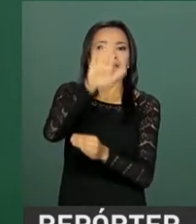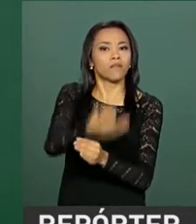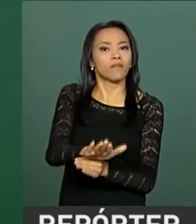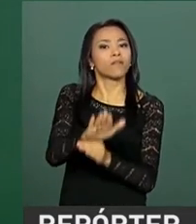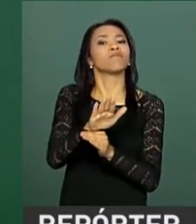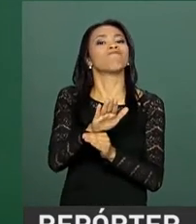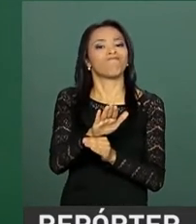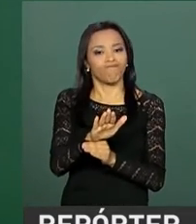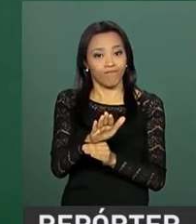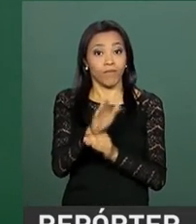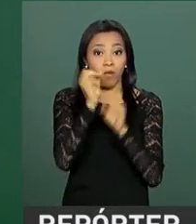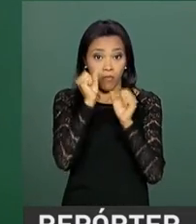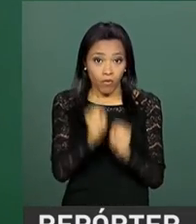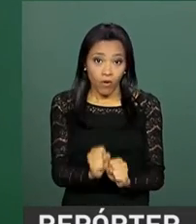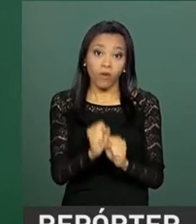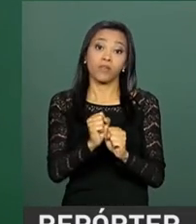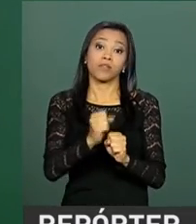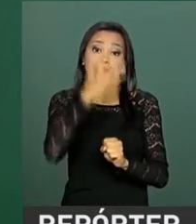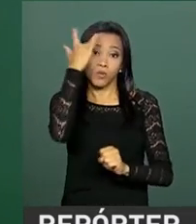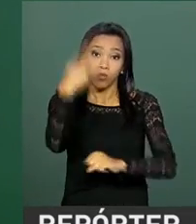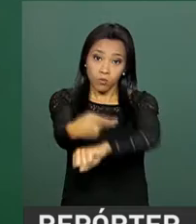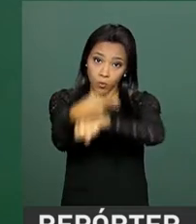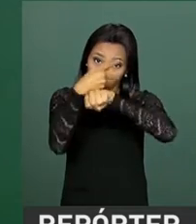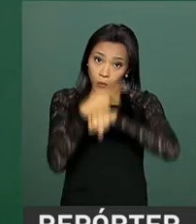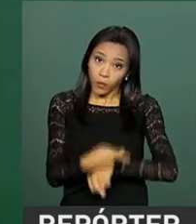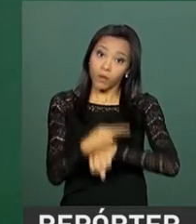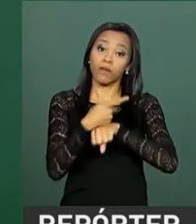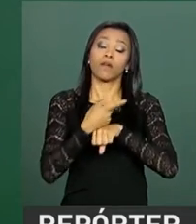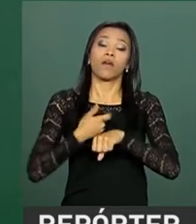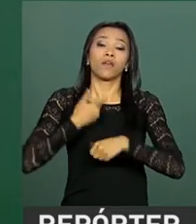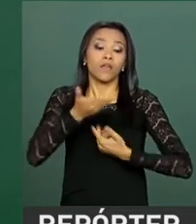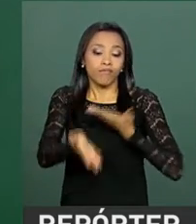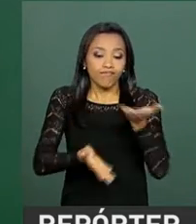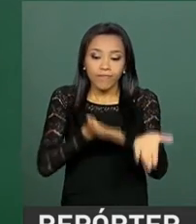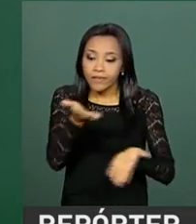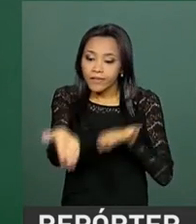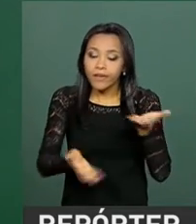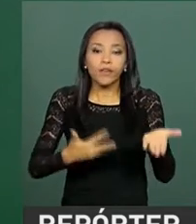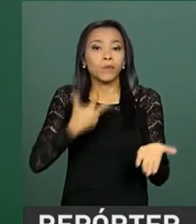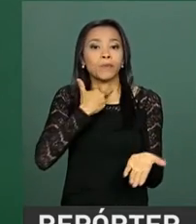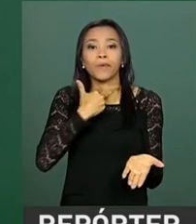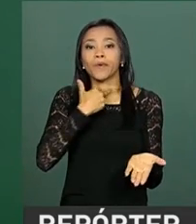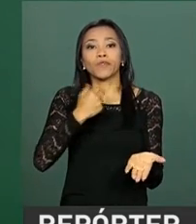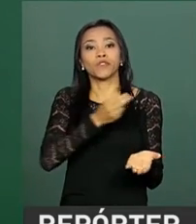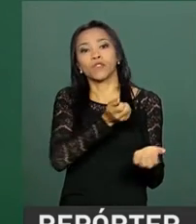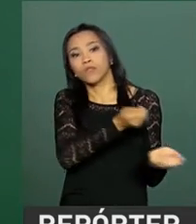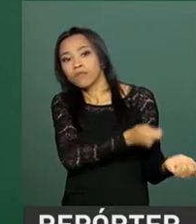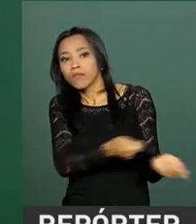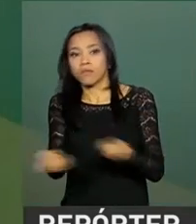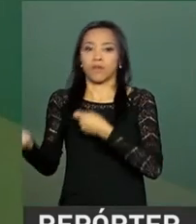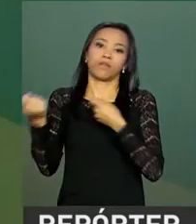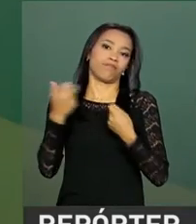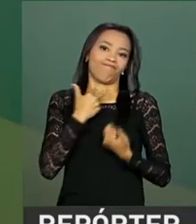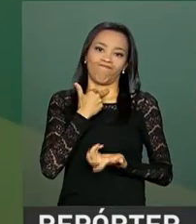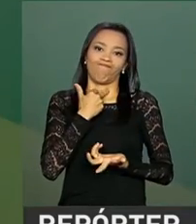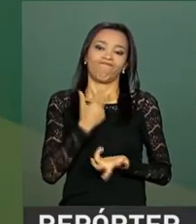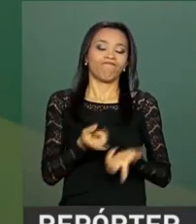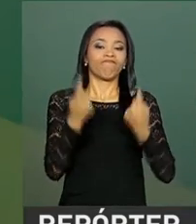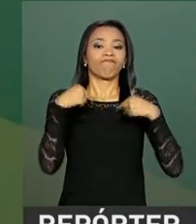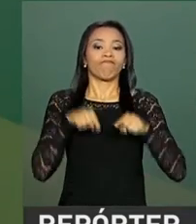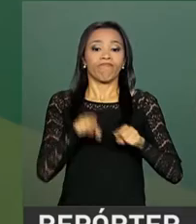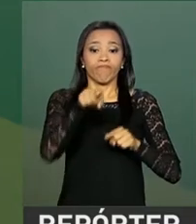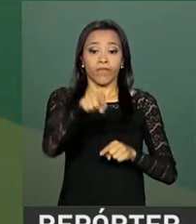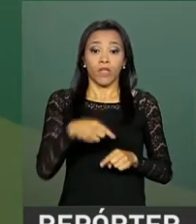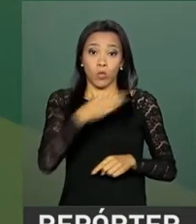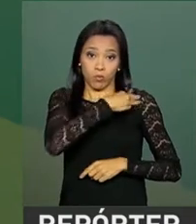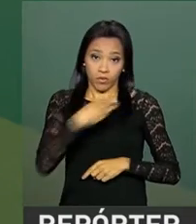tarde possa atender os trabalhadores que eventualmente não puderem ir durante o dia de semana. O ministro da